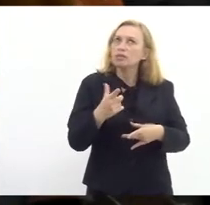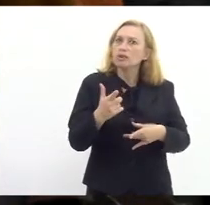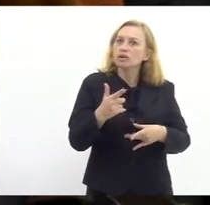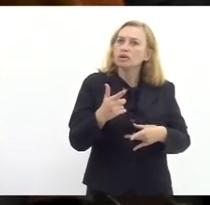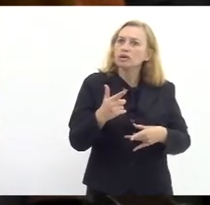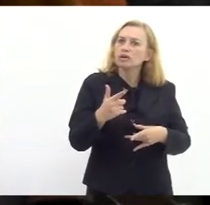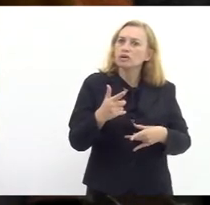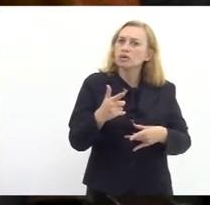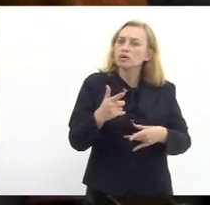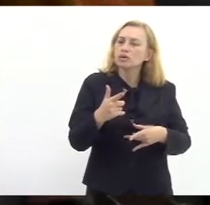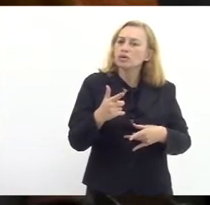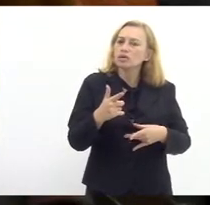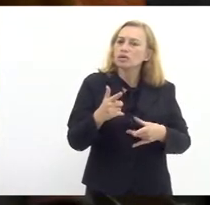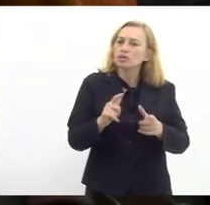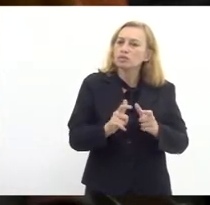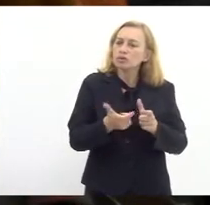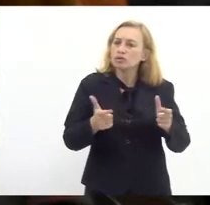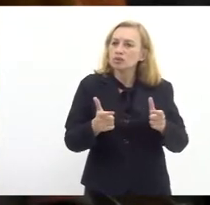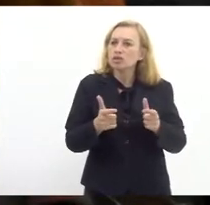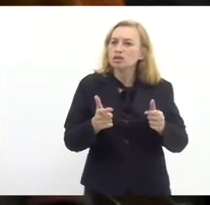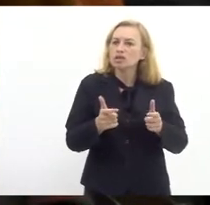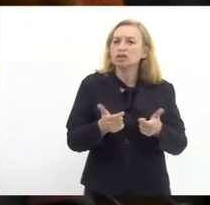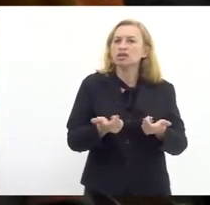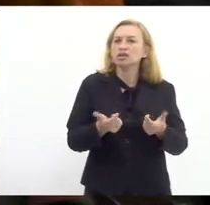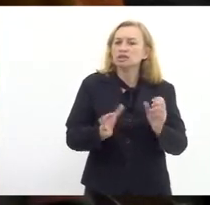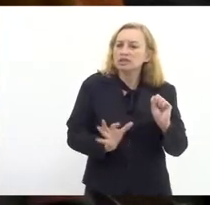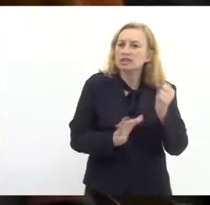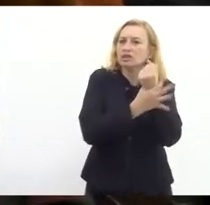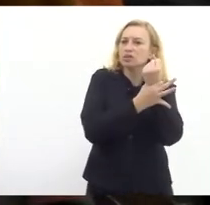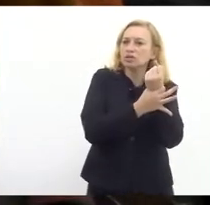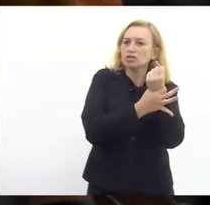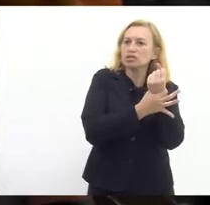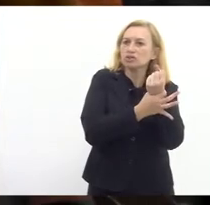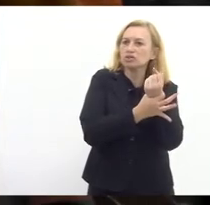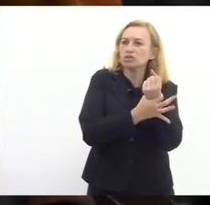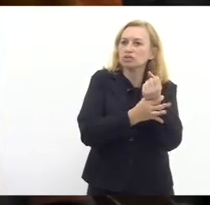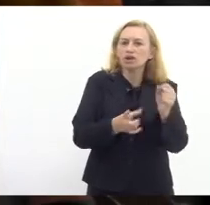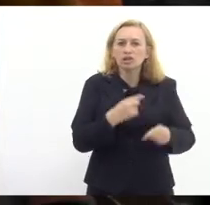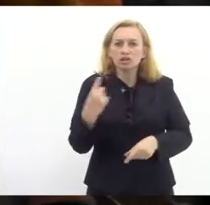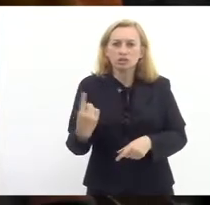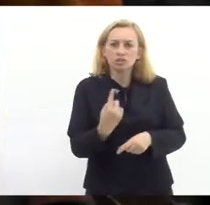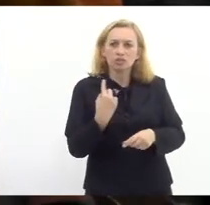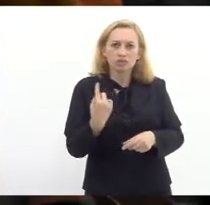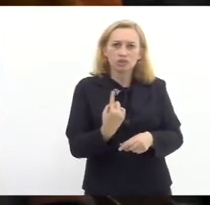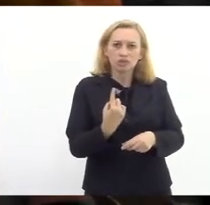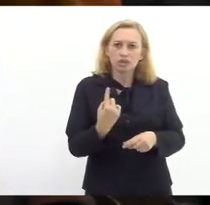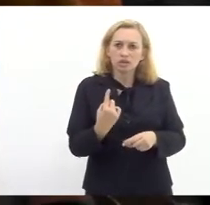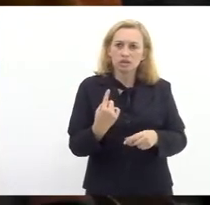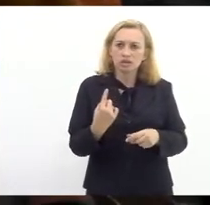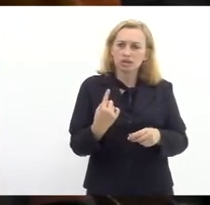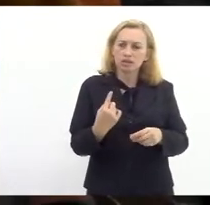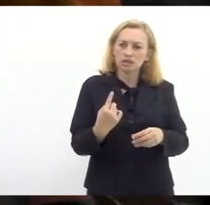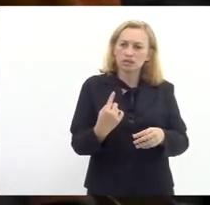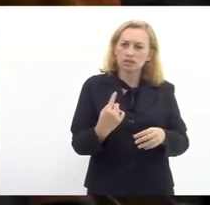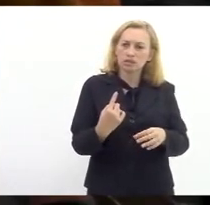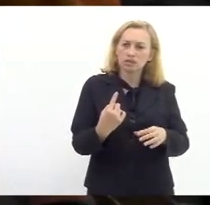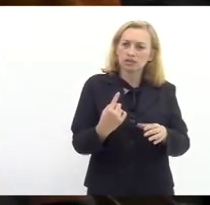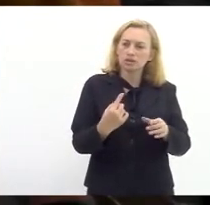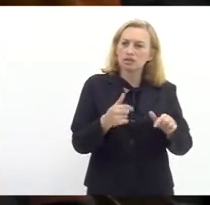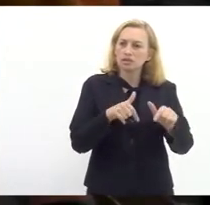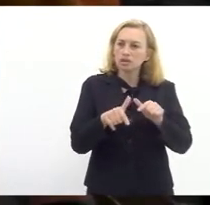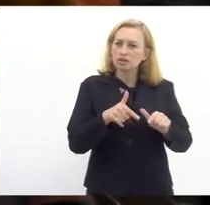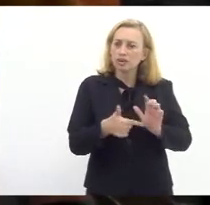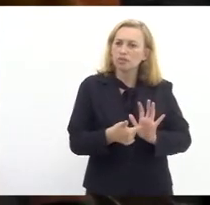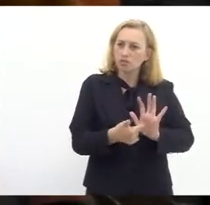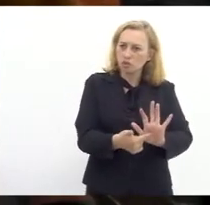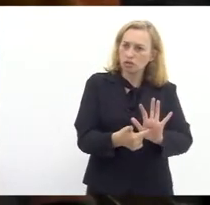uma interface muito grande com os órgãos de segurança. A gente disponibiliza as nossas imagens que a gente tem lá no nosso CMC